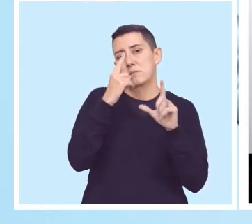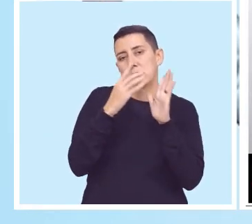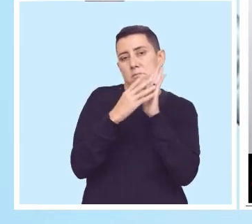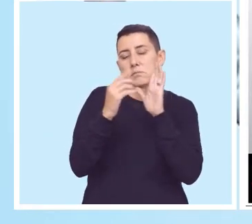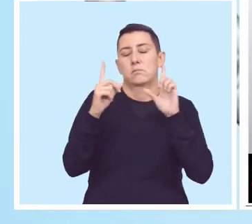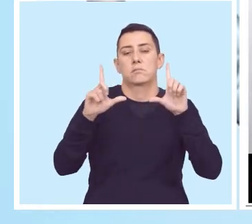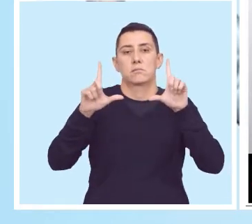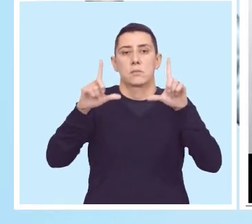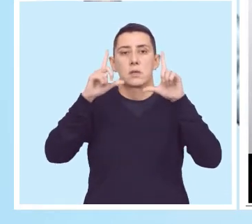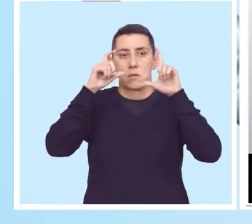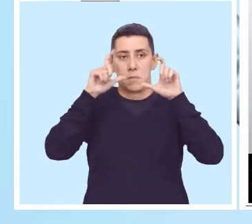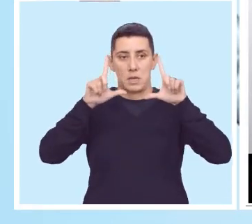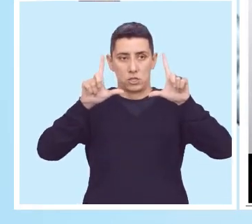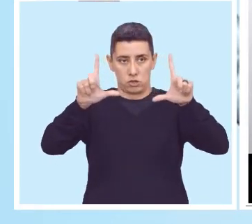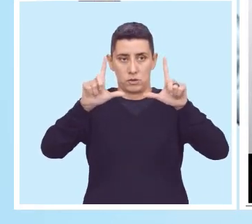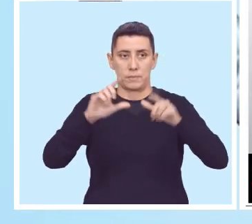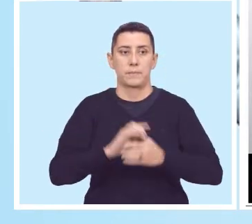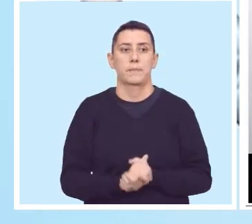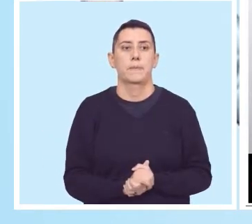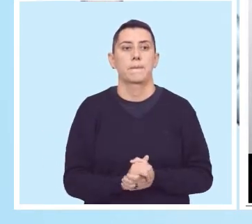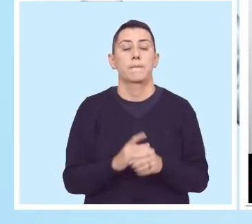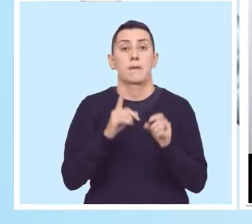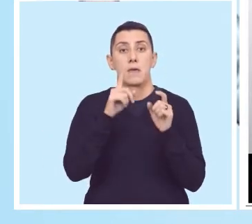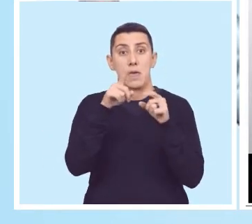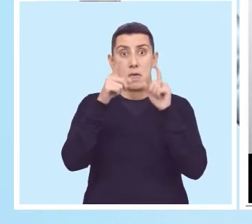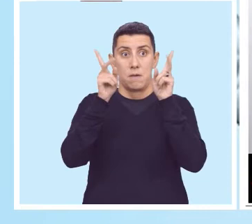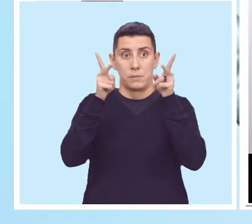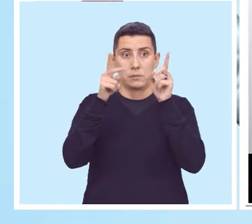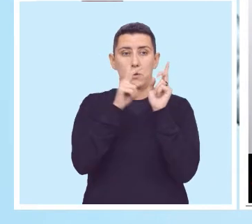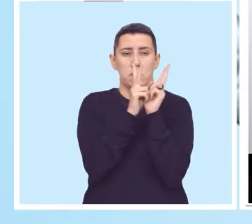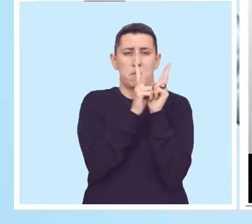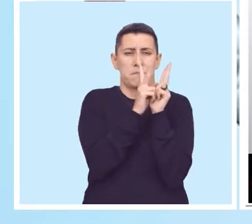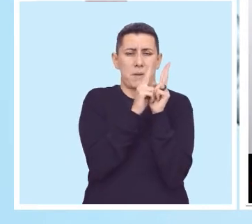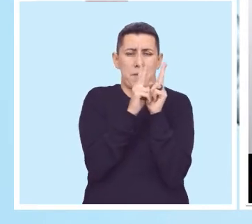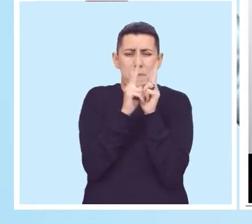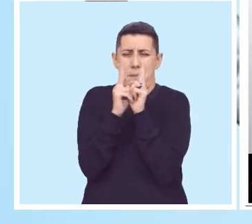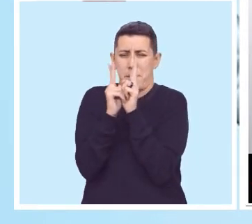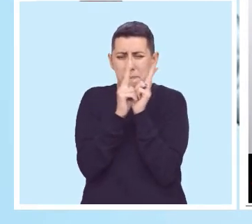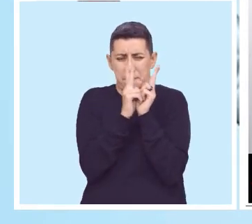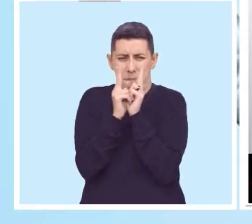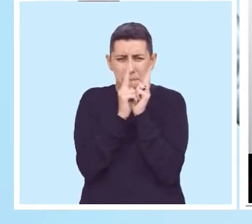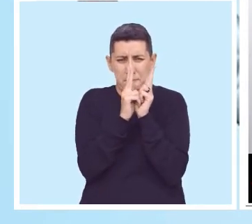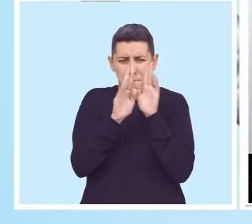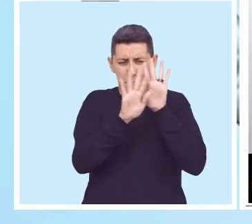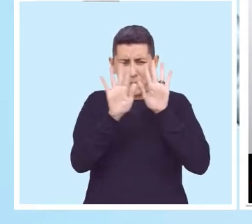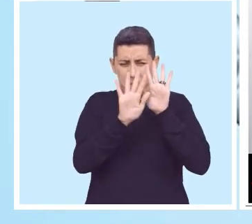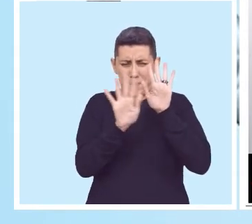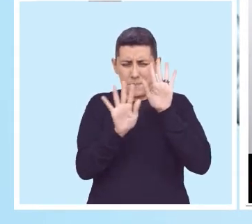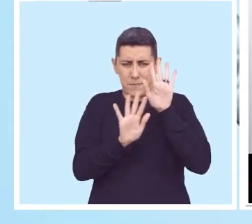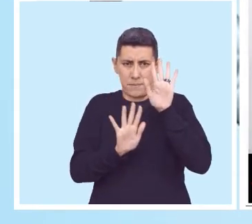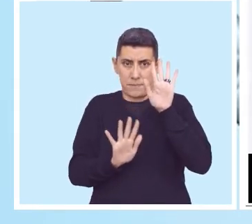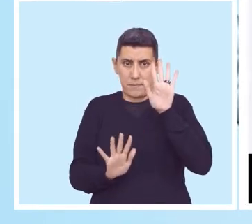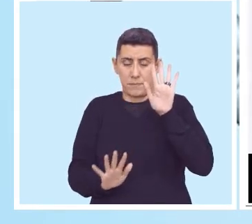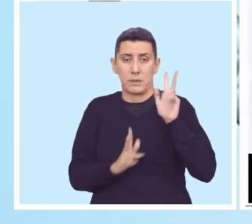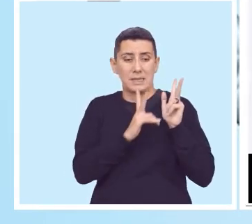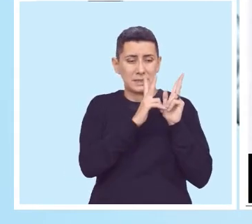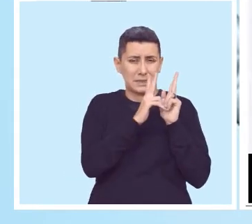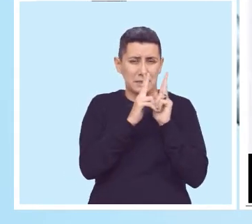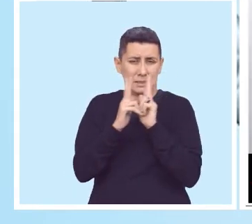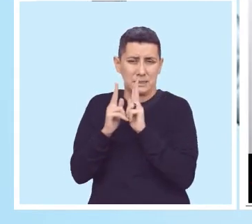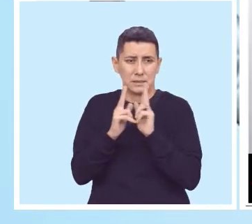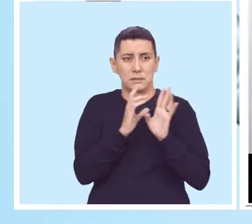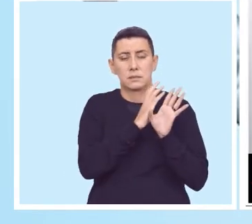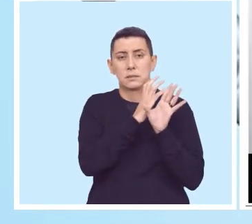upload de uma determinada imagem, e em seguida, essa imagem ela passa por um processo de recorte, de tal forma que